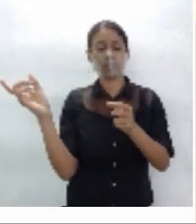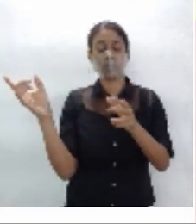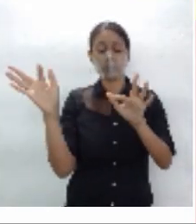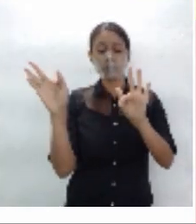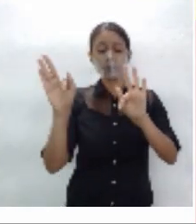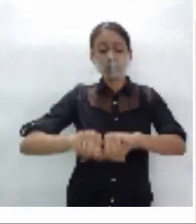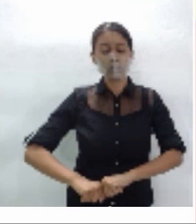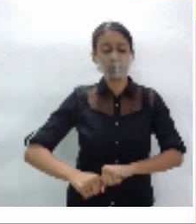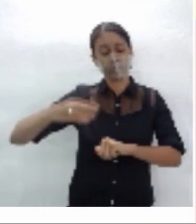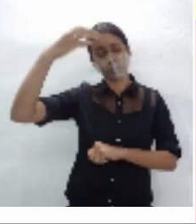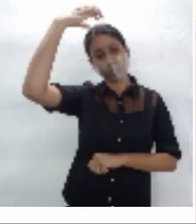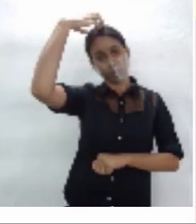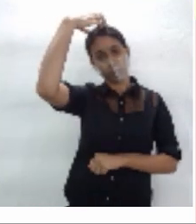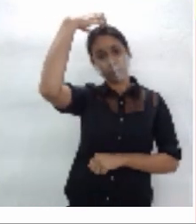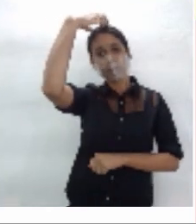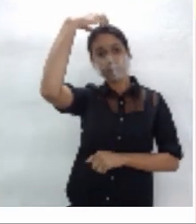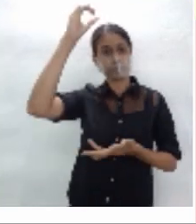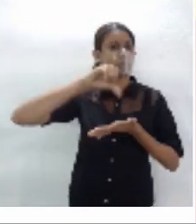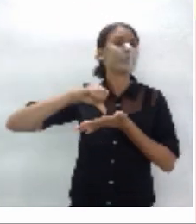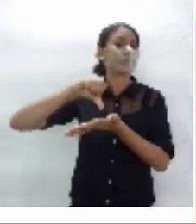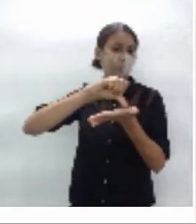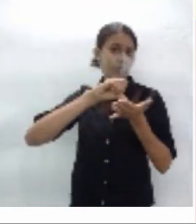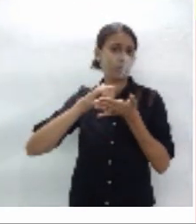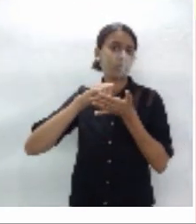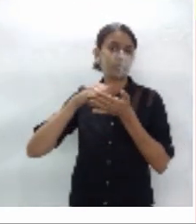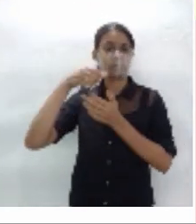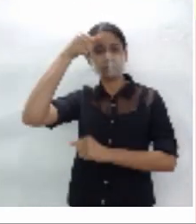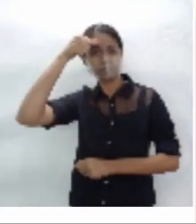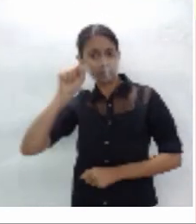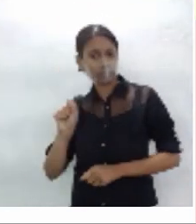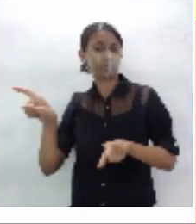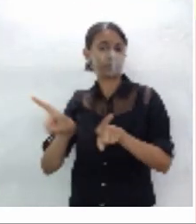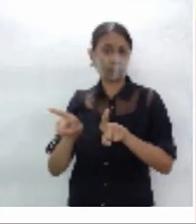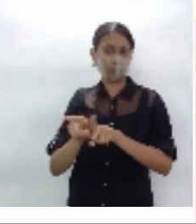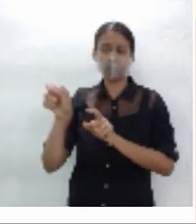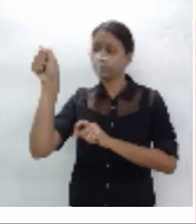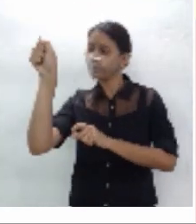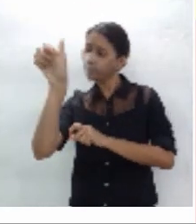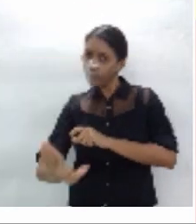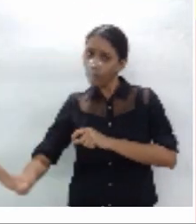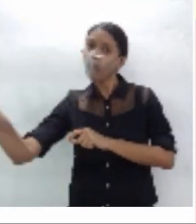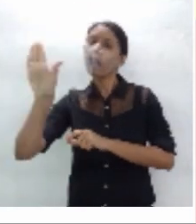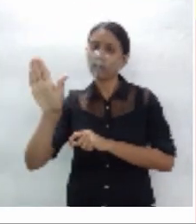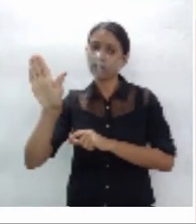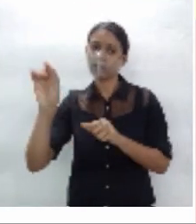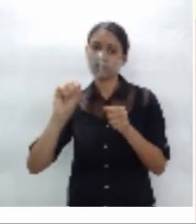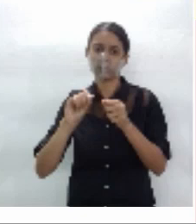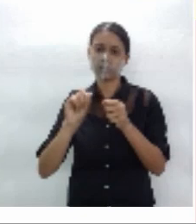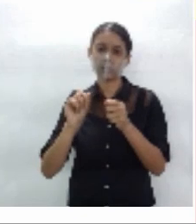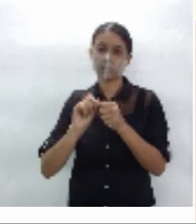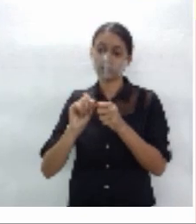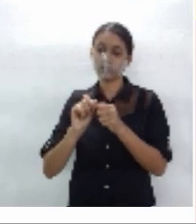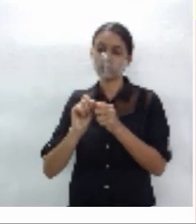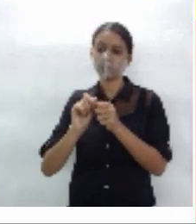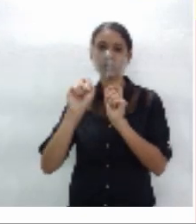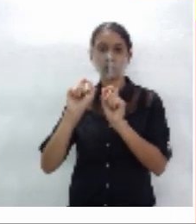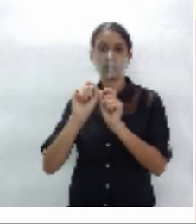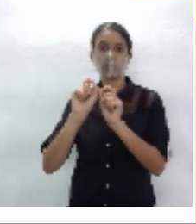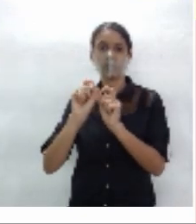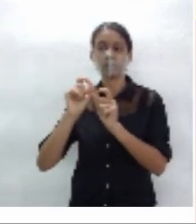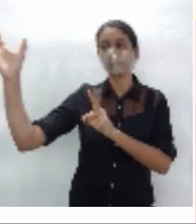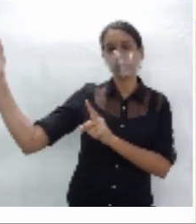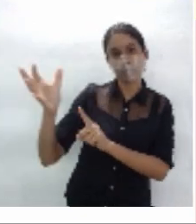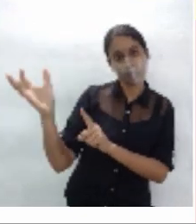coloniais e o início da descolonização da África e da Ásia. Para ampliar suas áreas de